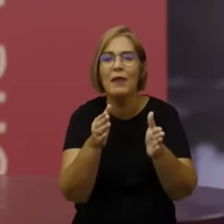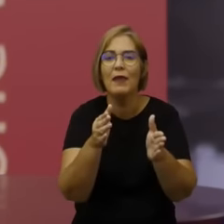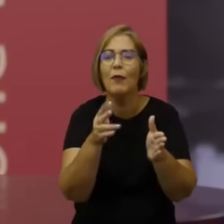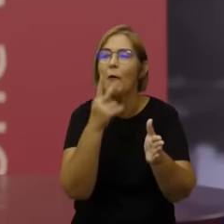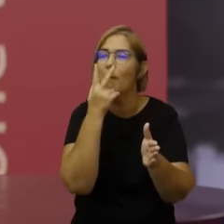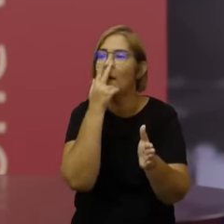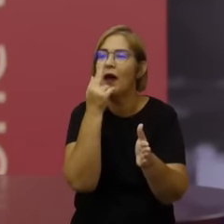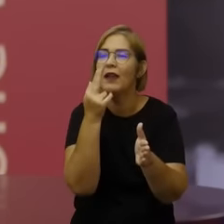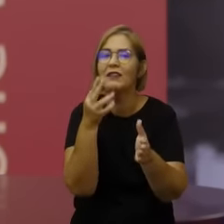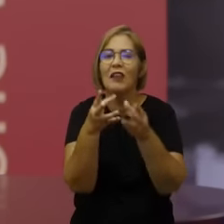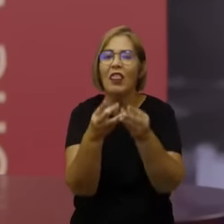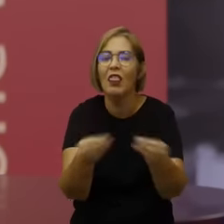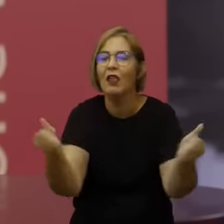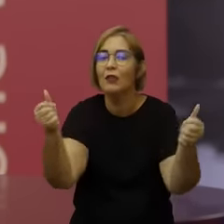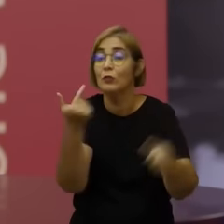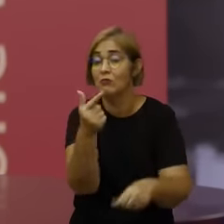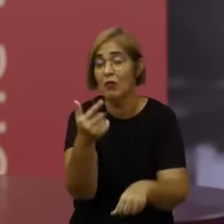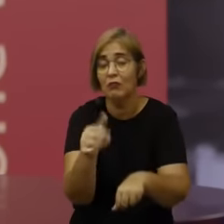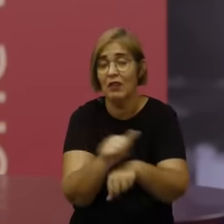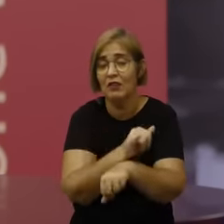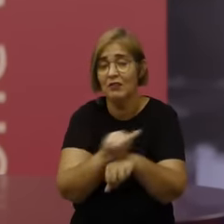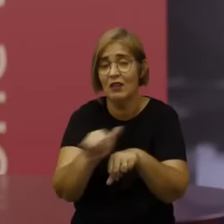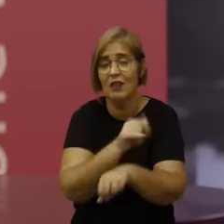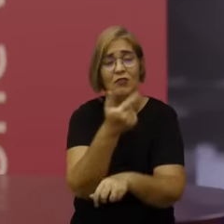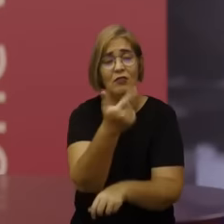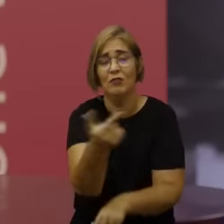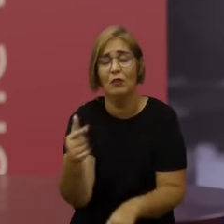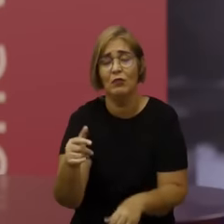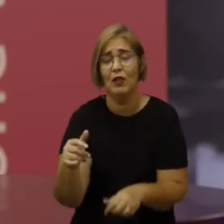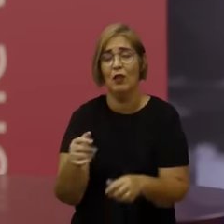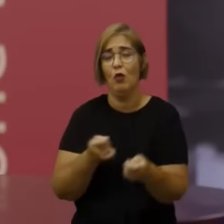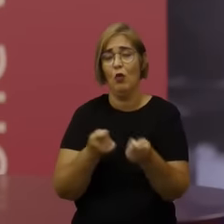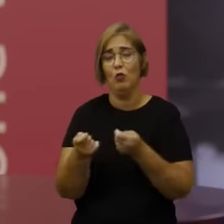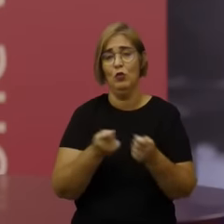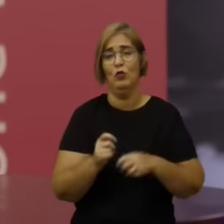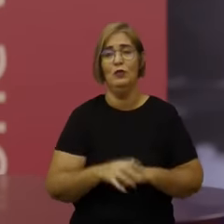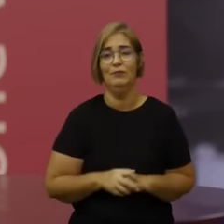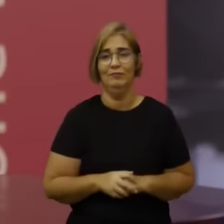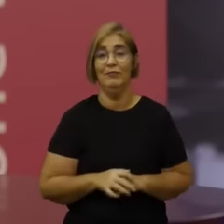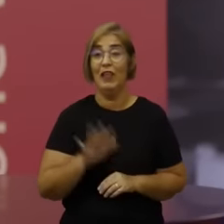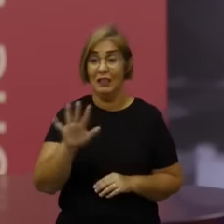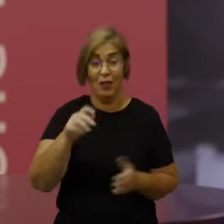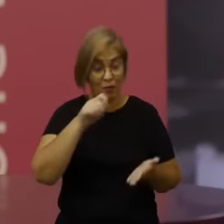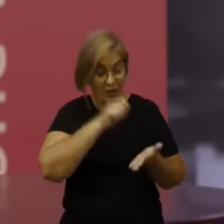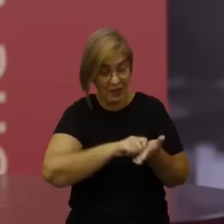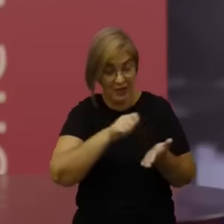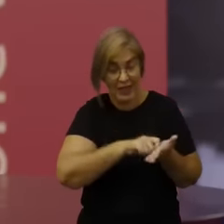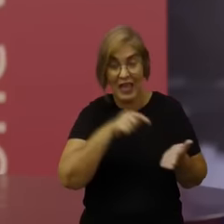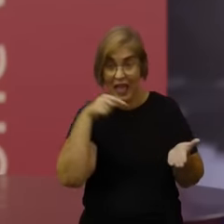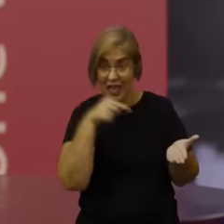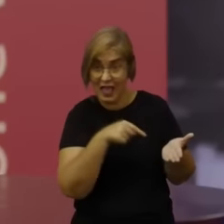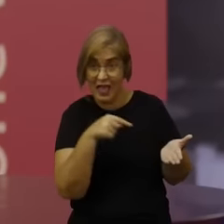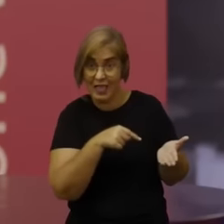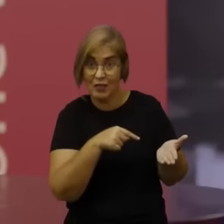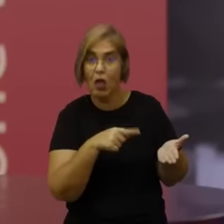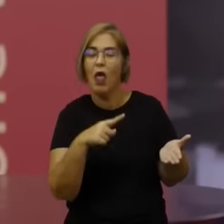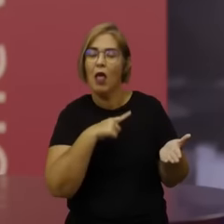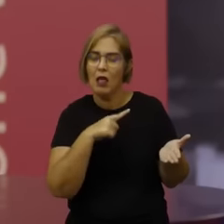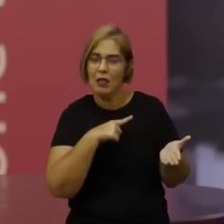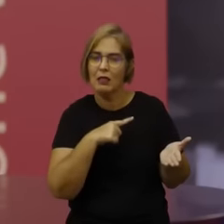Quando nós lemos esse eh título, nós temos que nos remeter imediatamente a esta imagem que justamente o